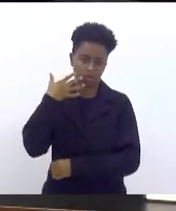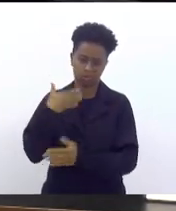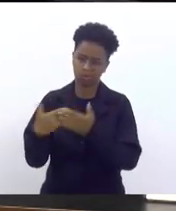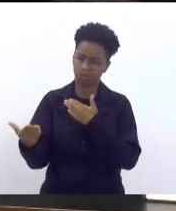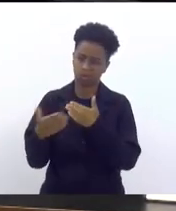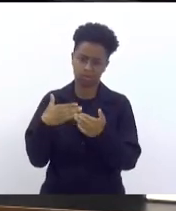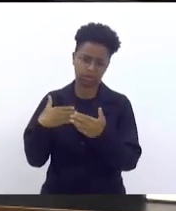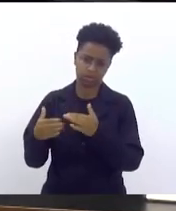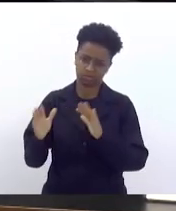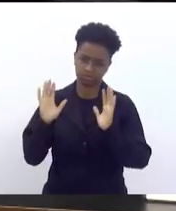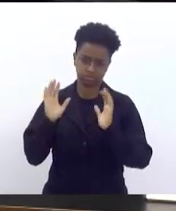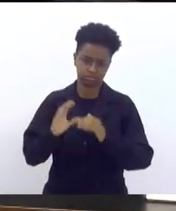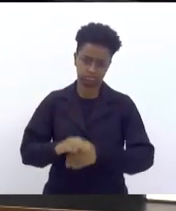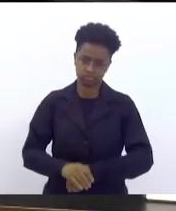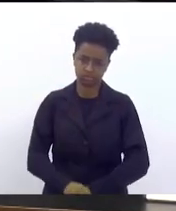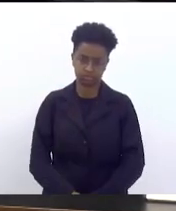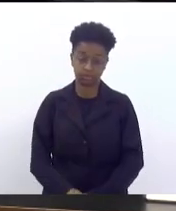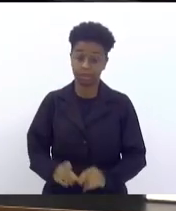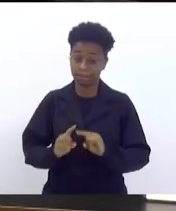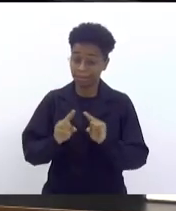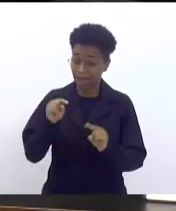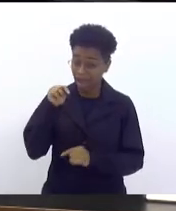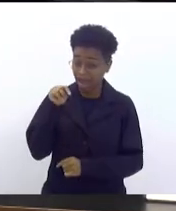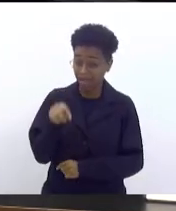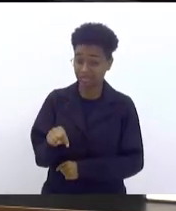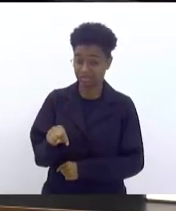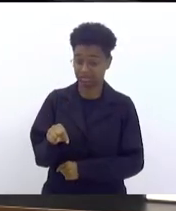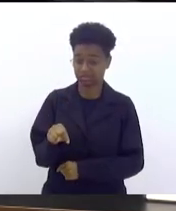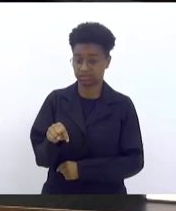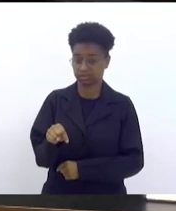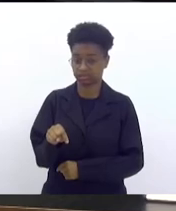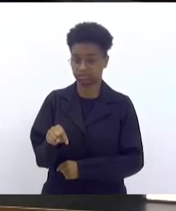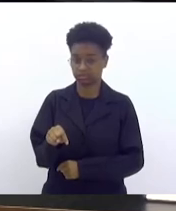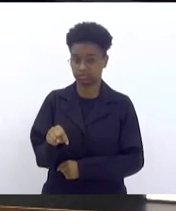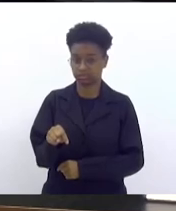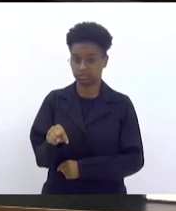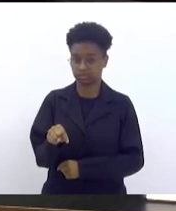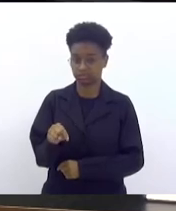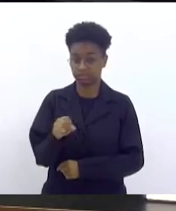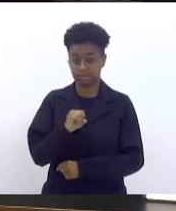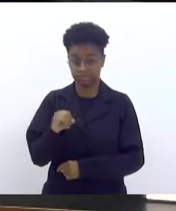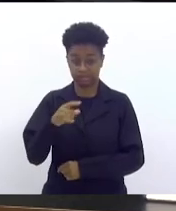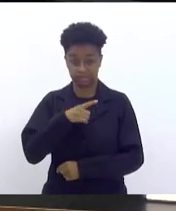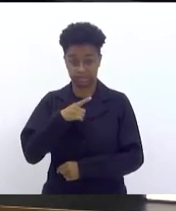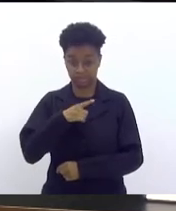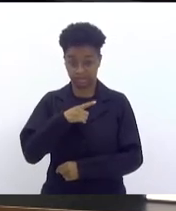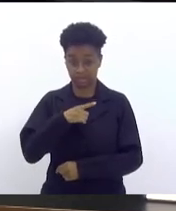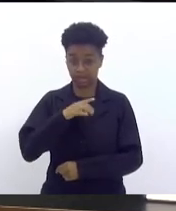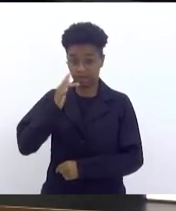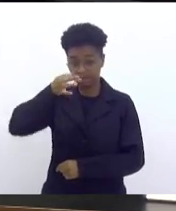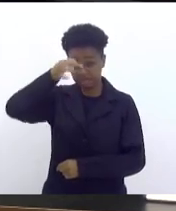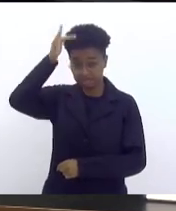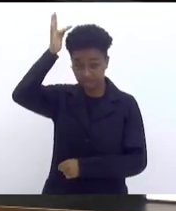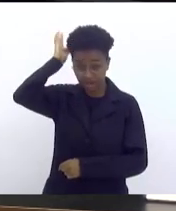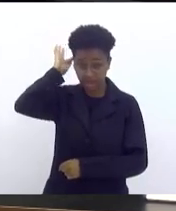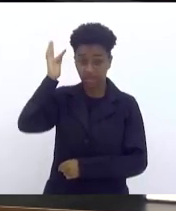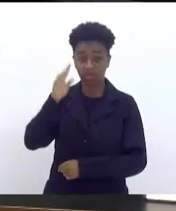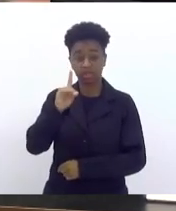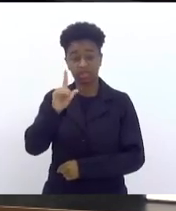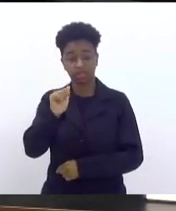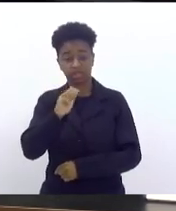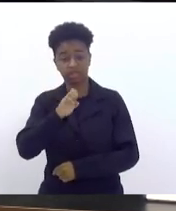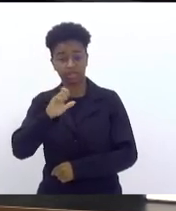que ele quiser fazer mas aqui enquanto houver Fred pas fredis pachecos danielis